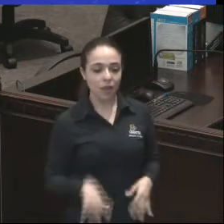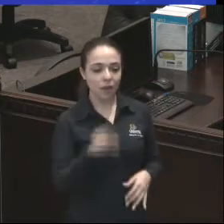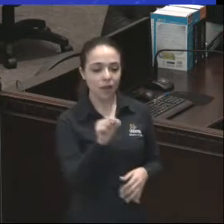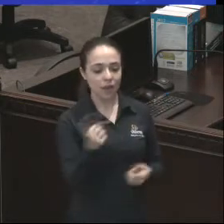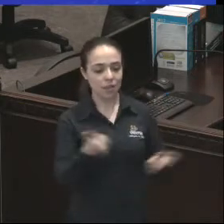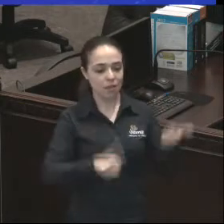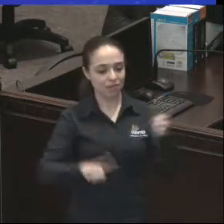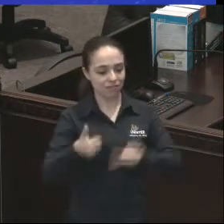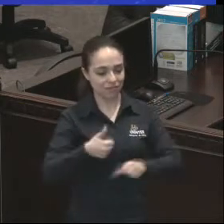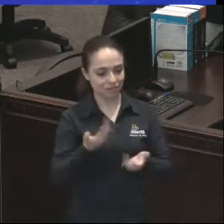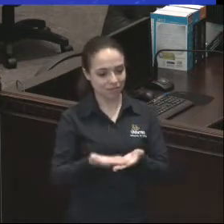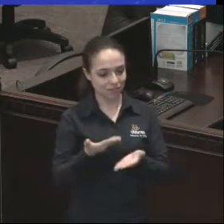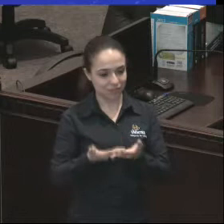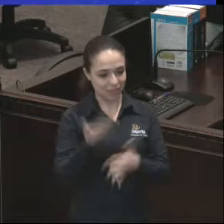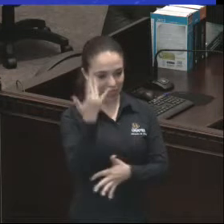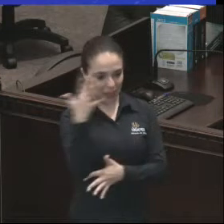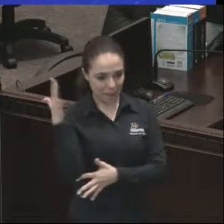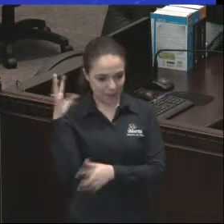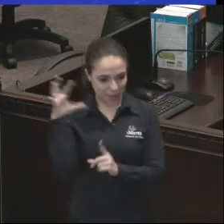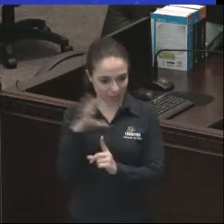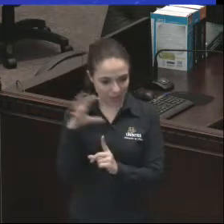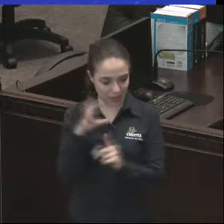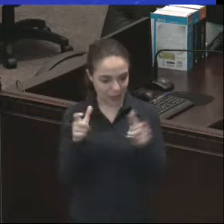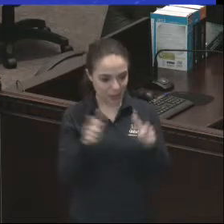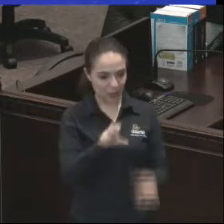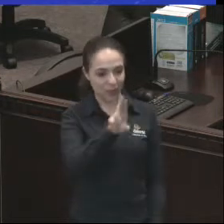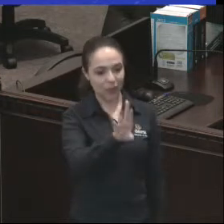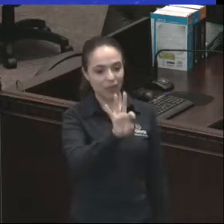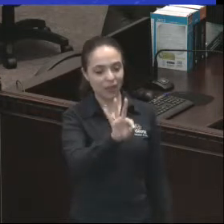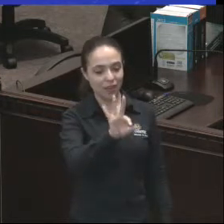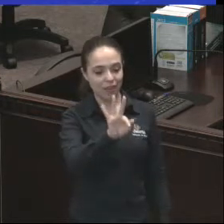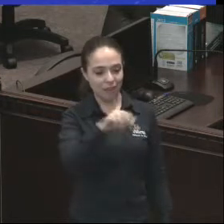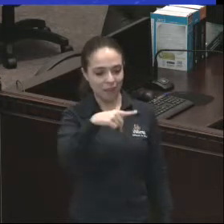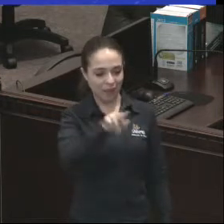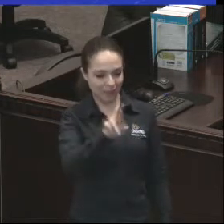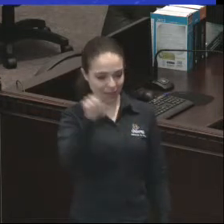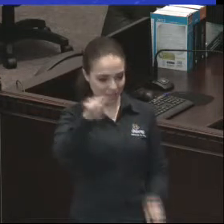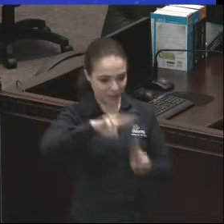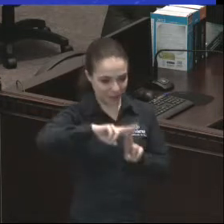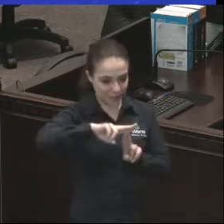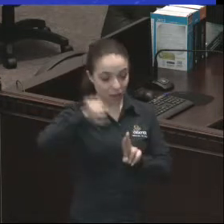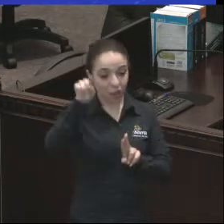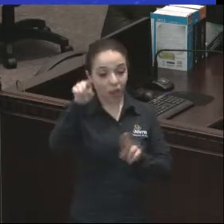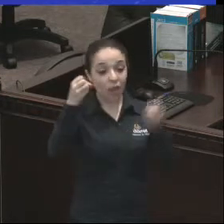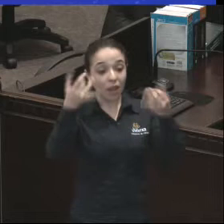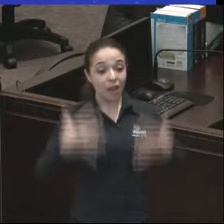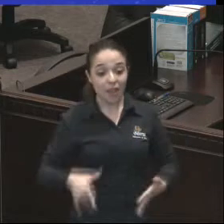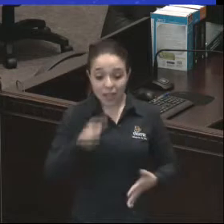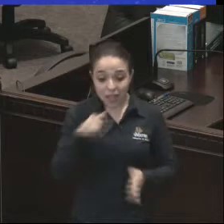Estudos Avançados de Química Ambiental da UTFPR avaliou diversas substâncias nos rios daqui